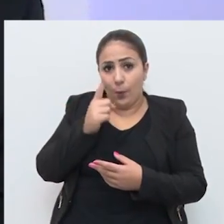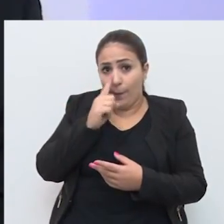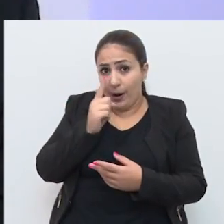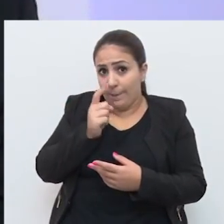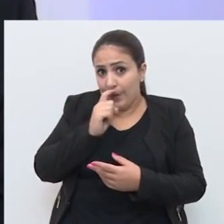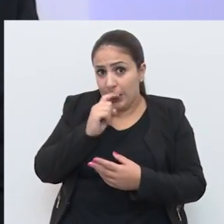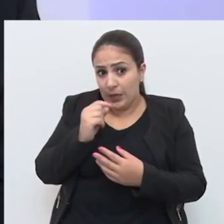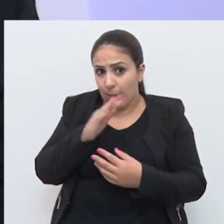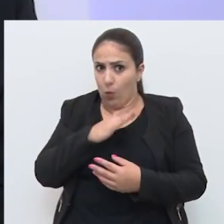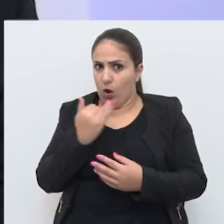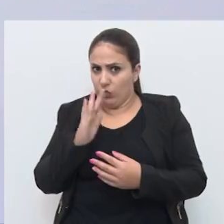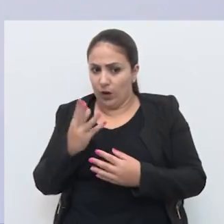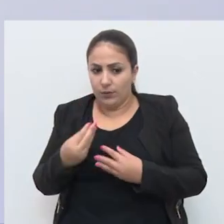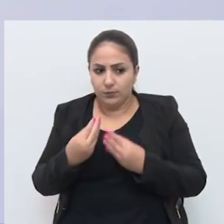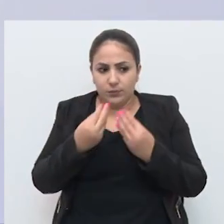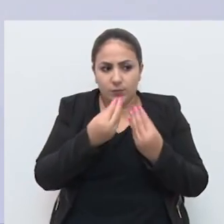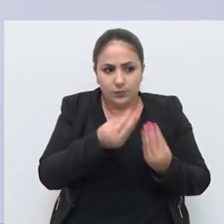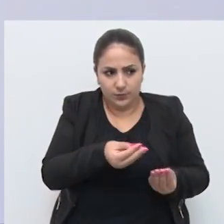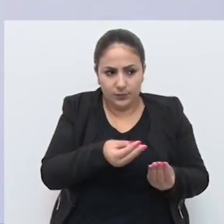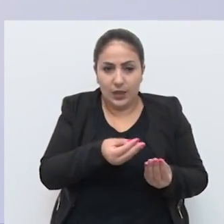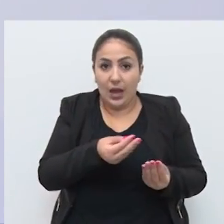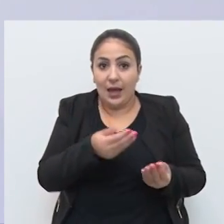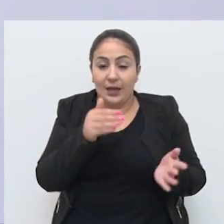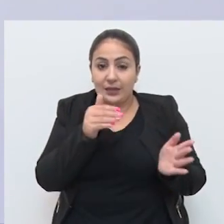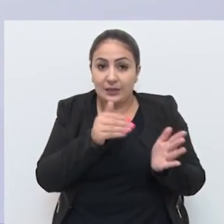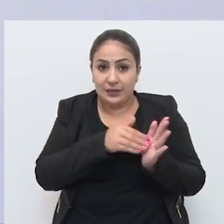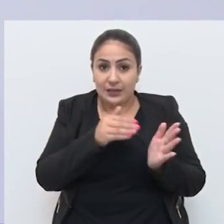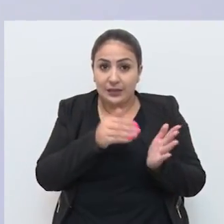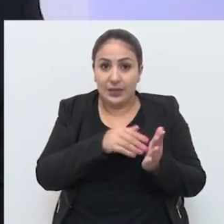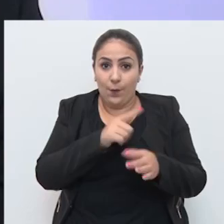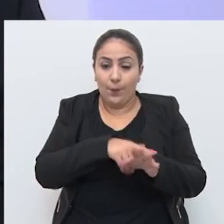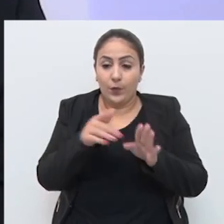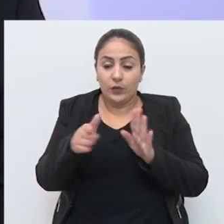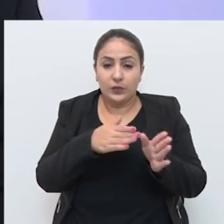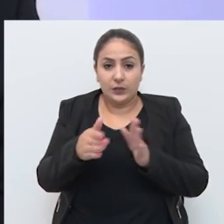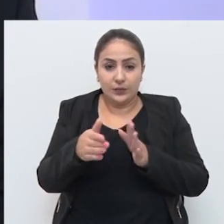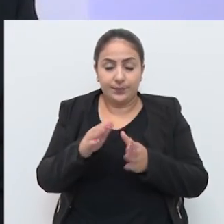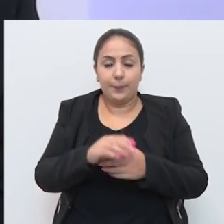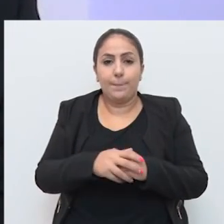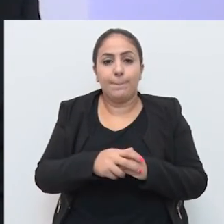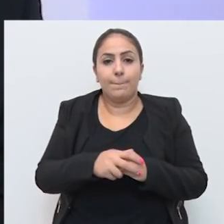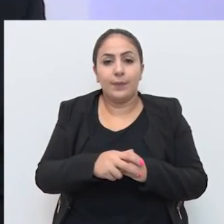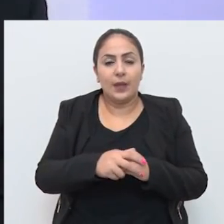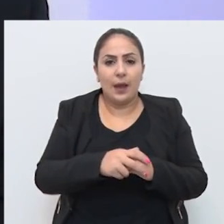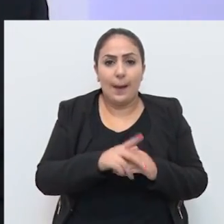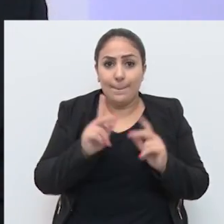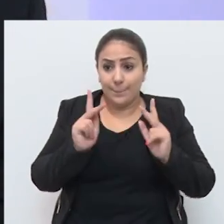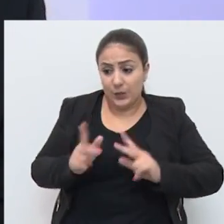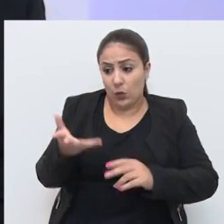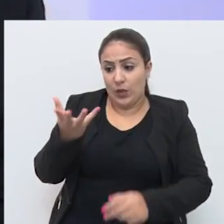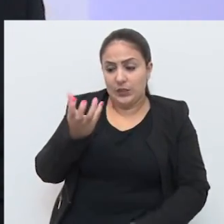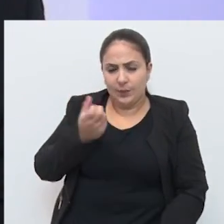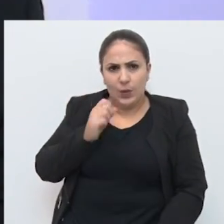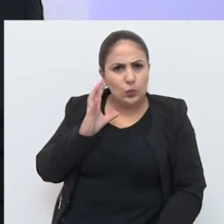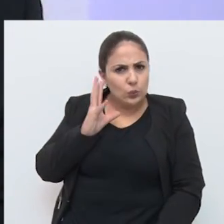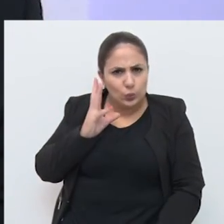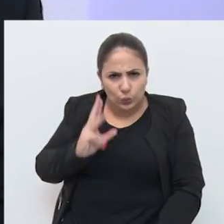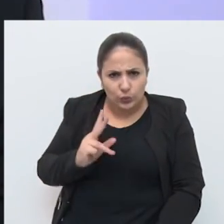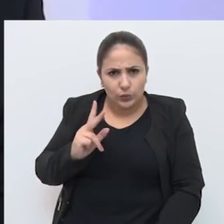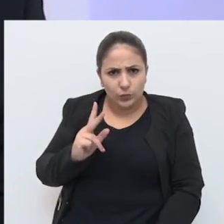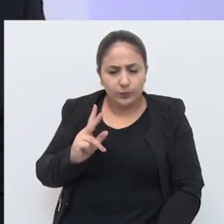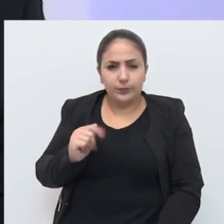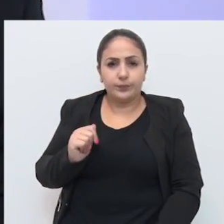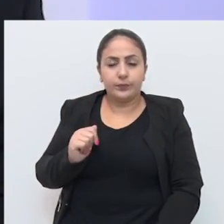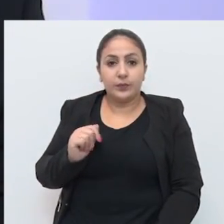do falecido enquanto durar o processo de sucessão. A pessoa física que vai herdar esse